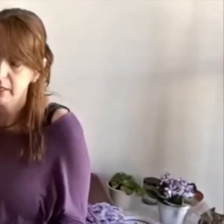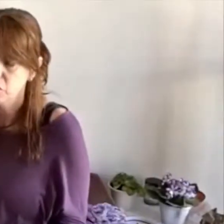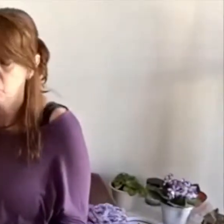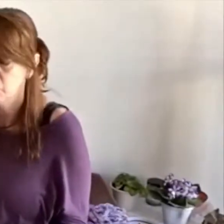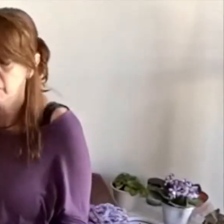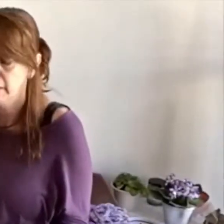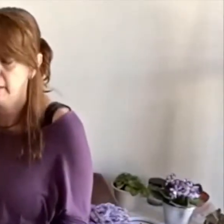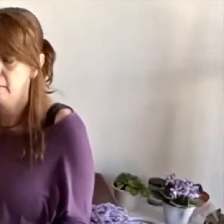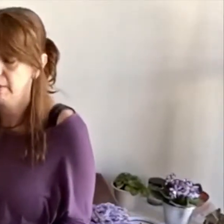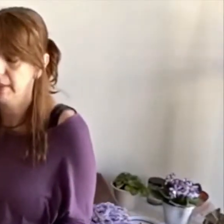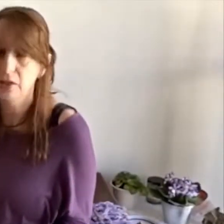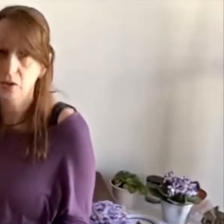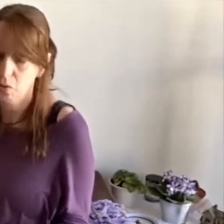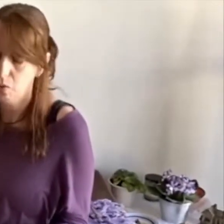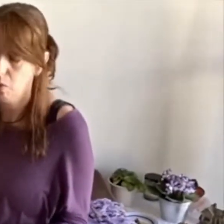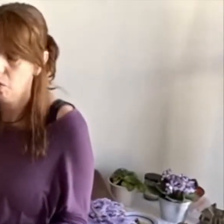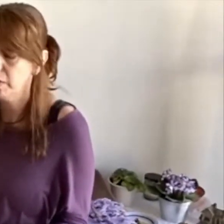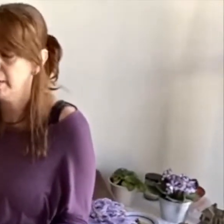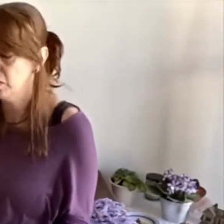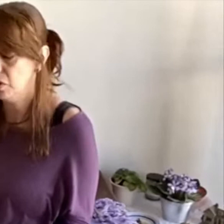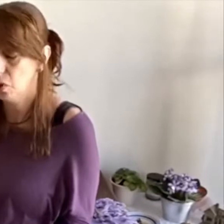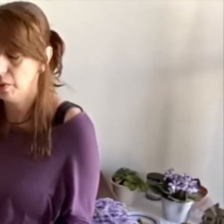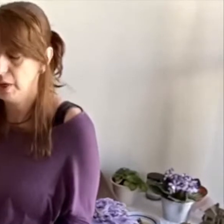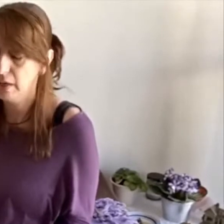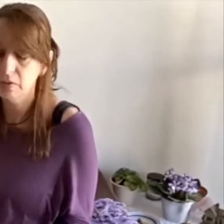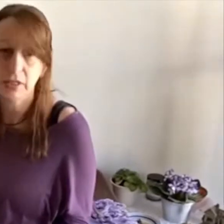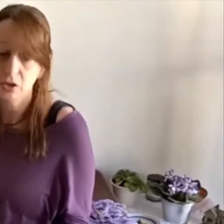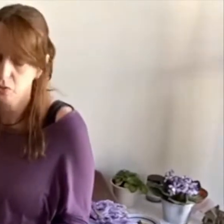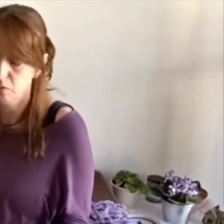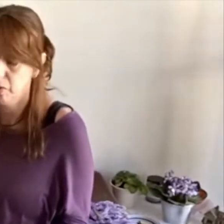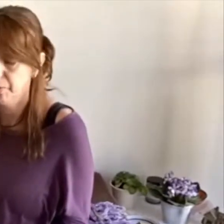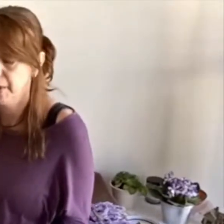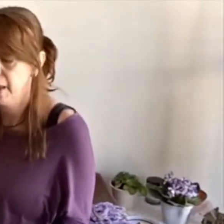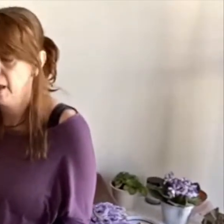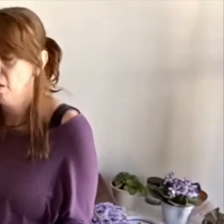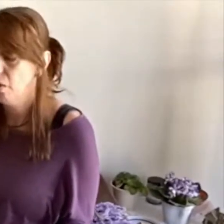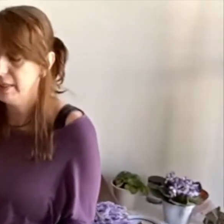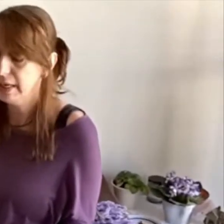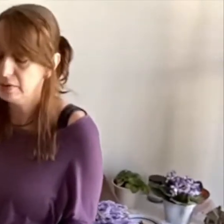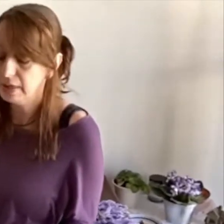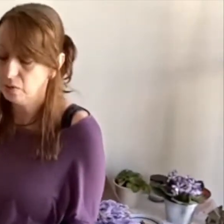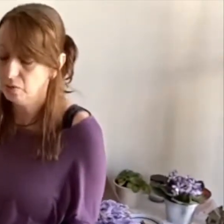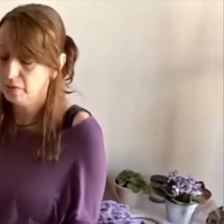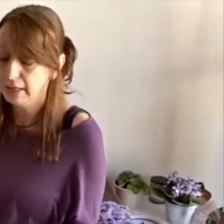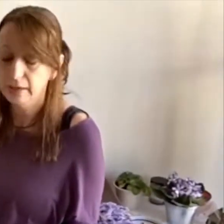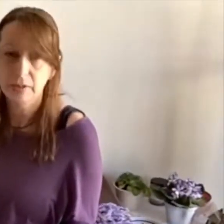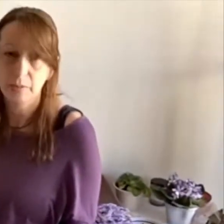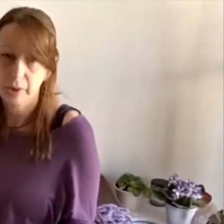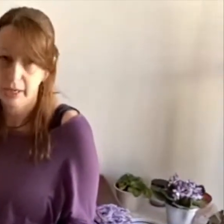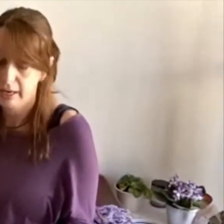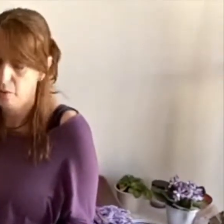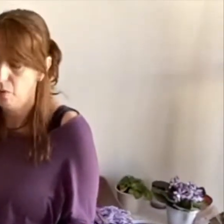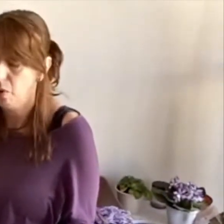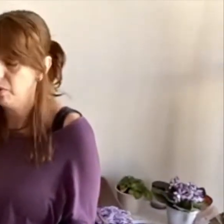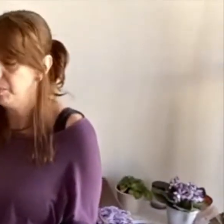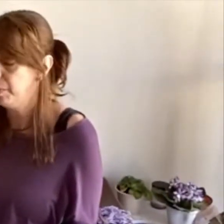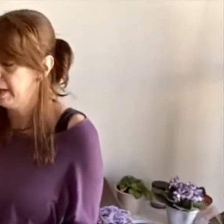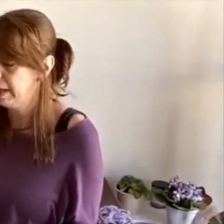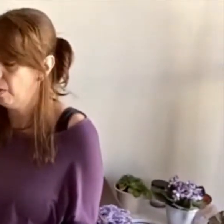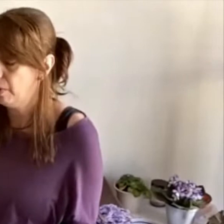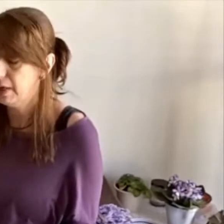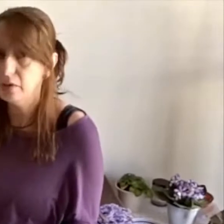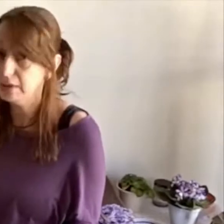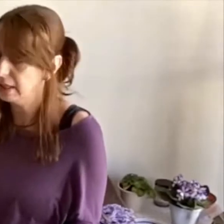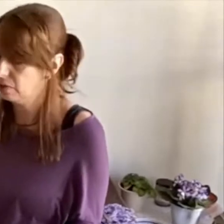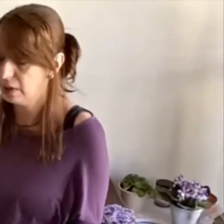Ou se tem chuva e não se tem sol, ou se tem sol e não se tem chuva. Ou se calça luva e não se põe anel, ou se